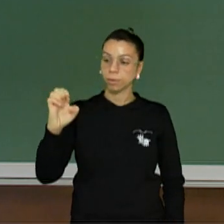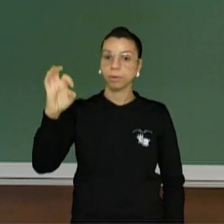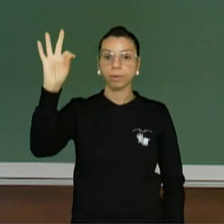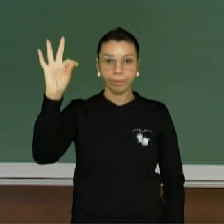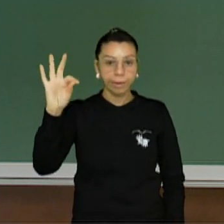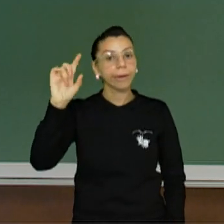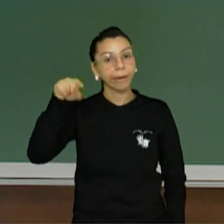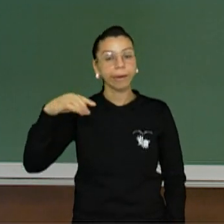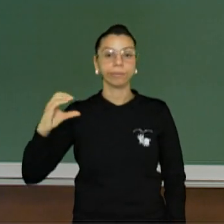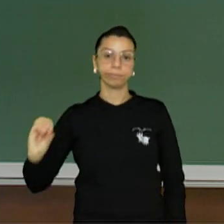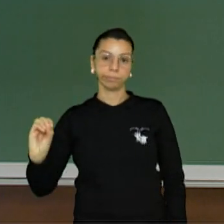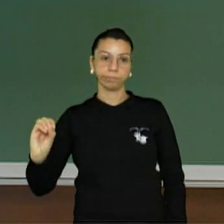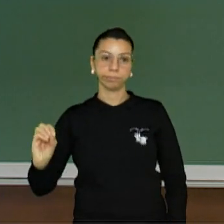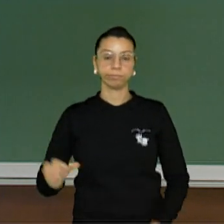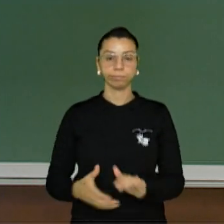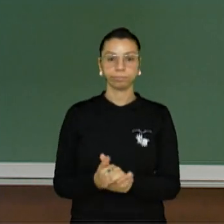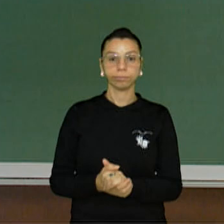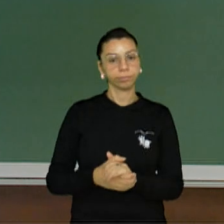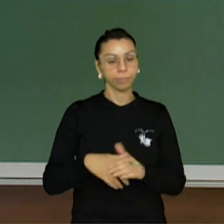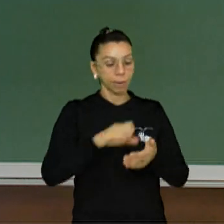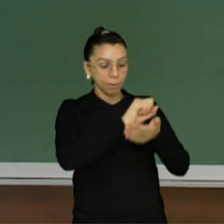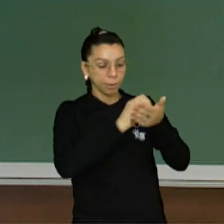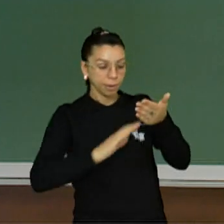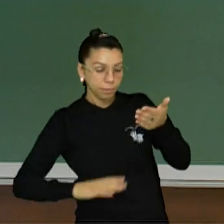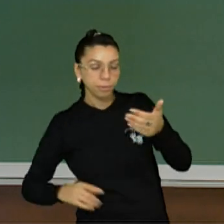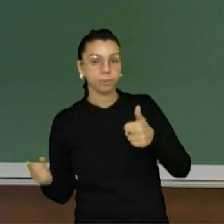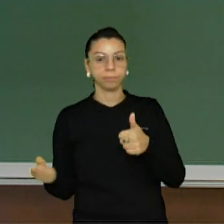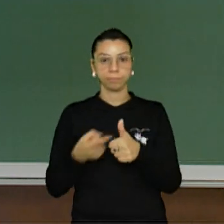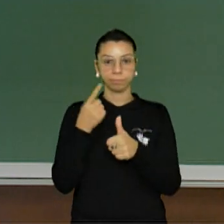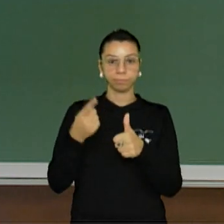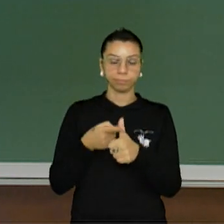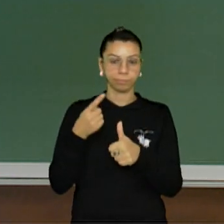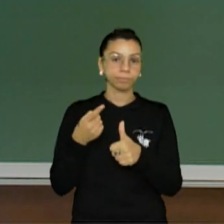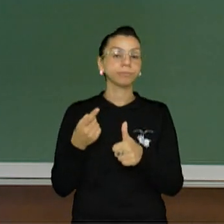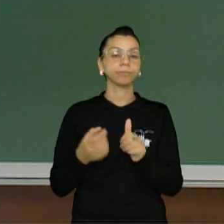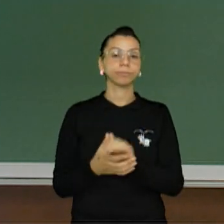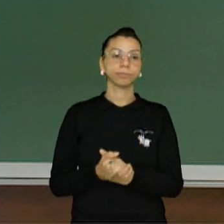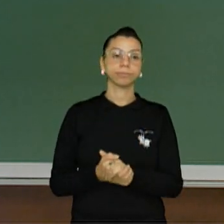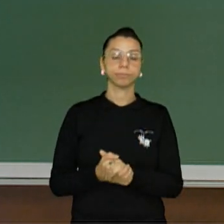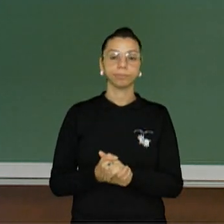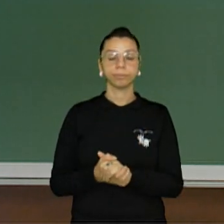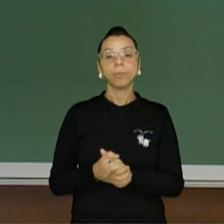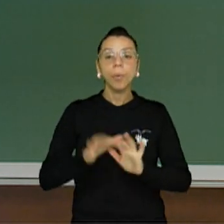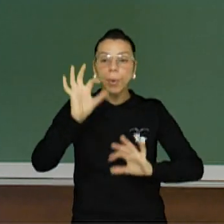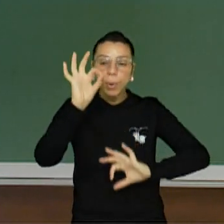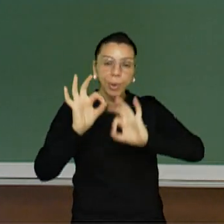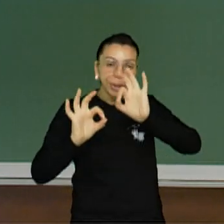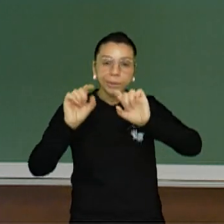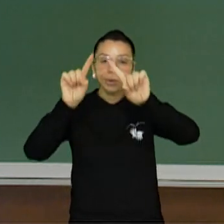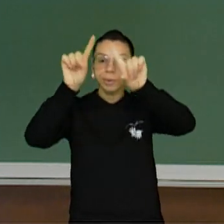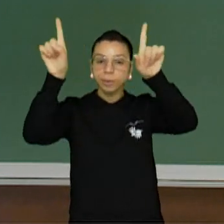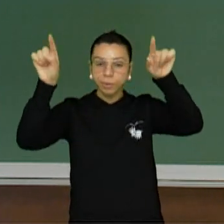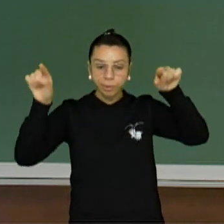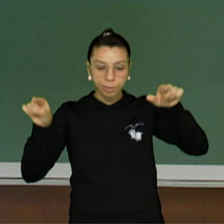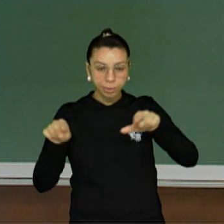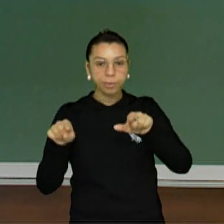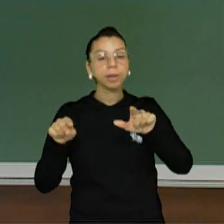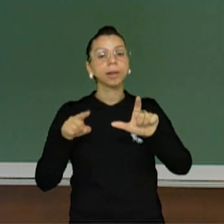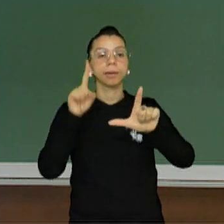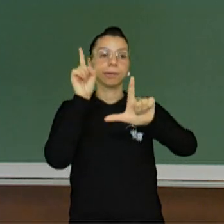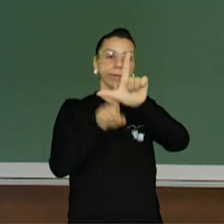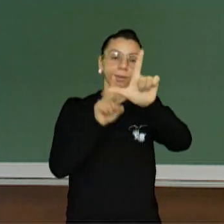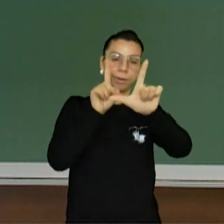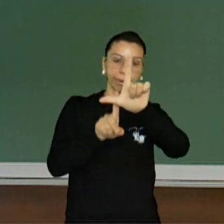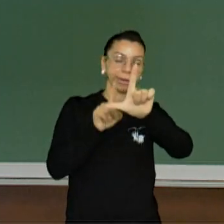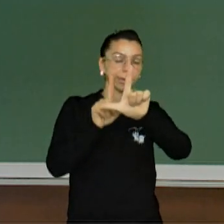A primeira atividade, né, a professora aqui quis colocar dessa vez, montou uma matriz ali com letras, né, usando